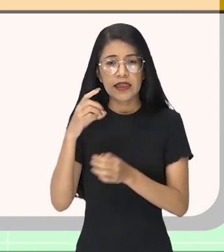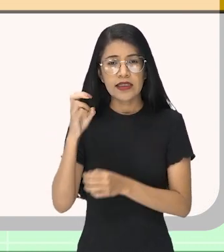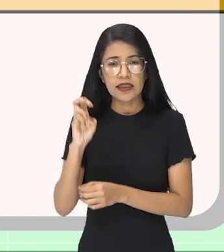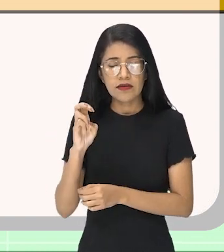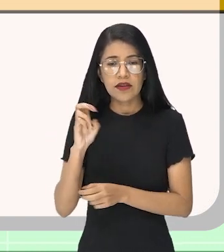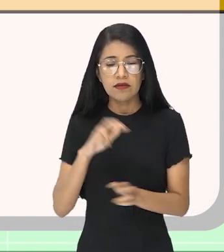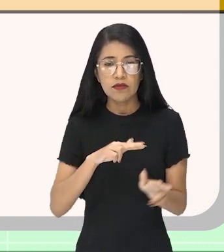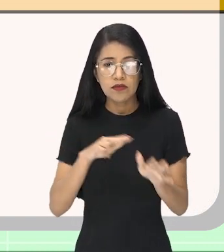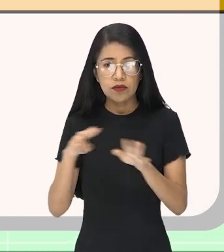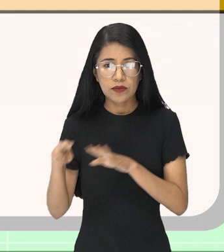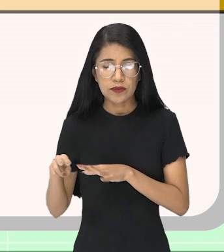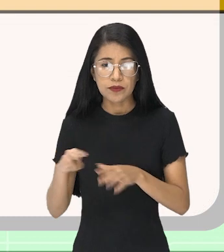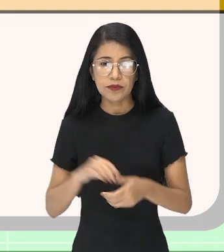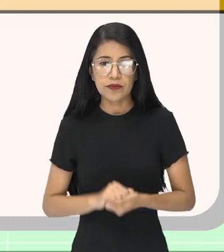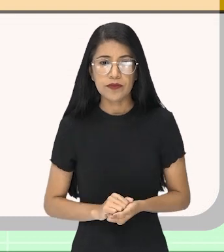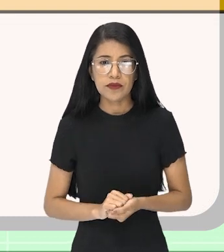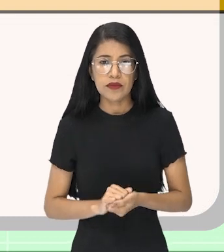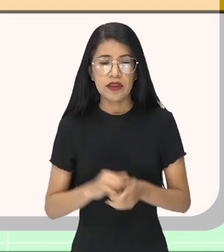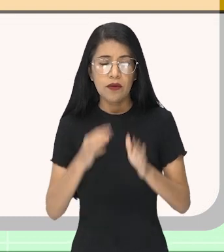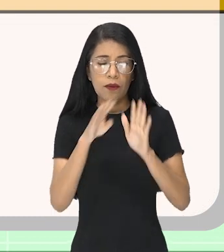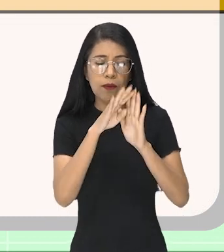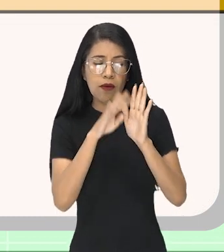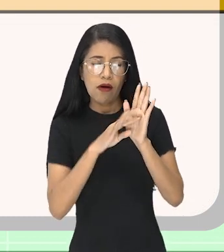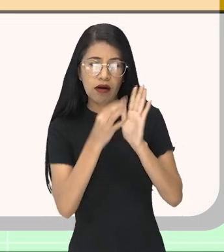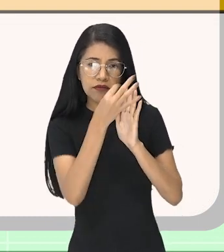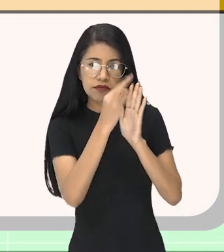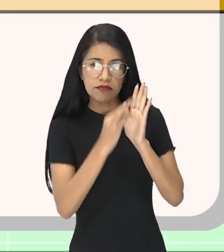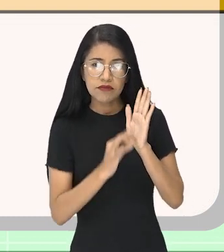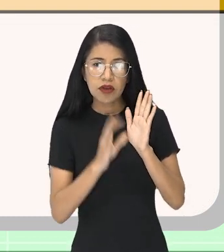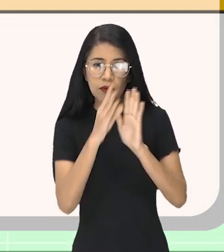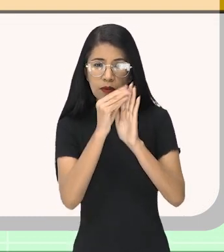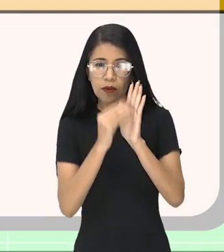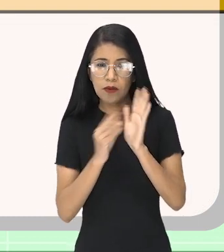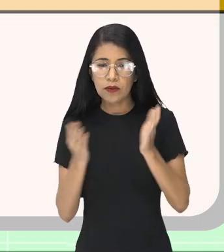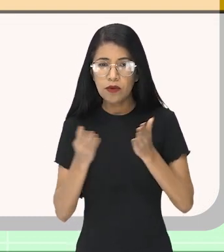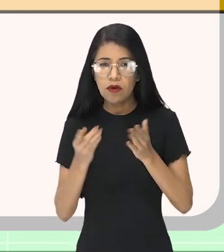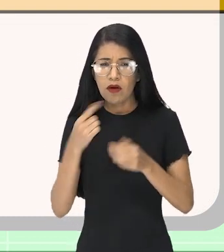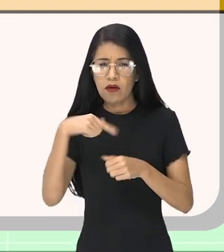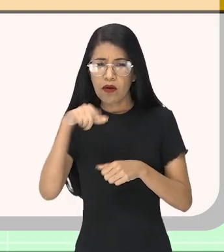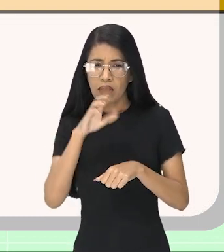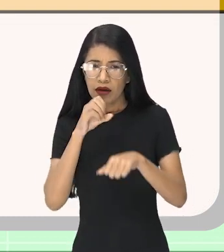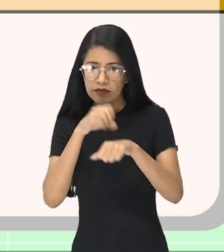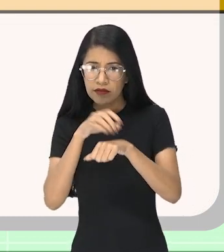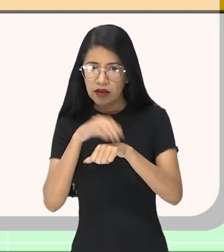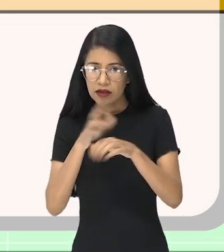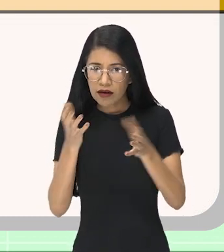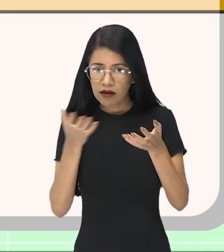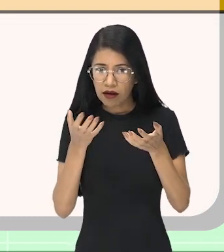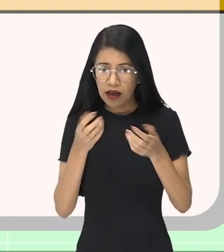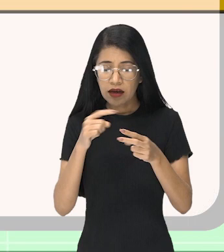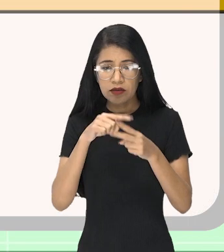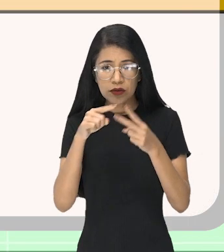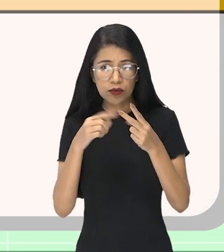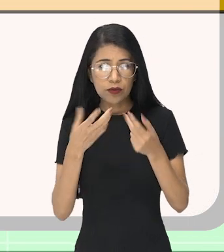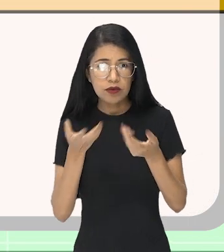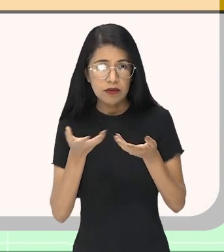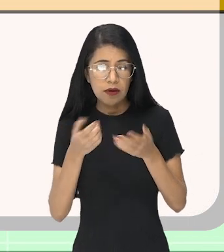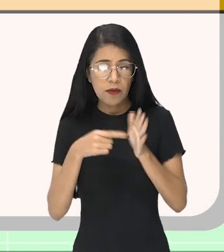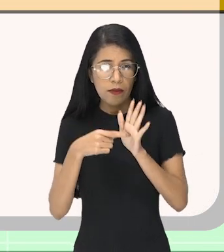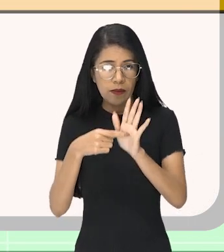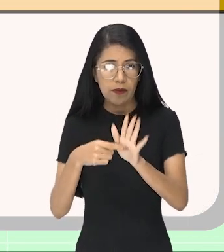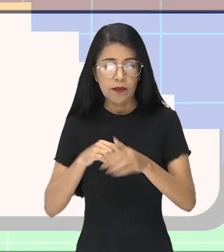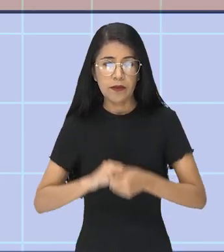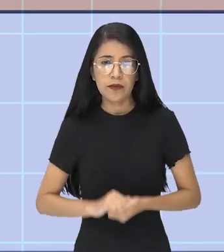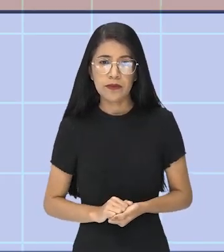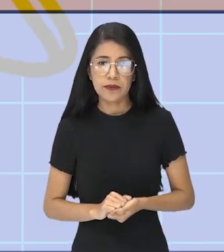semana. Então esse é o nosso checklist do conteúdo. Vocês querem uma dica? Eu tenho duas para vocês. Acompanhem